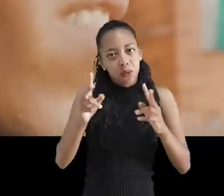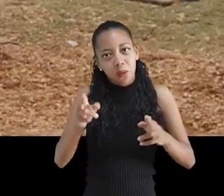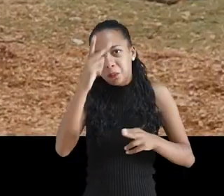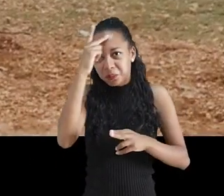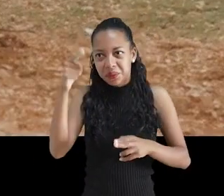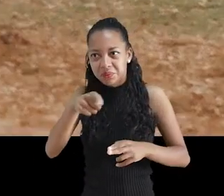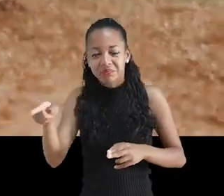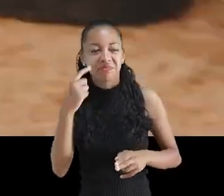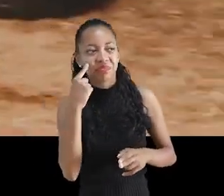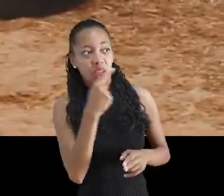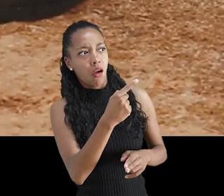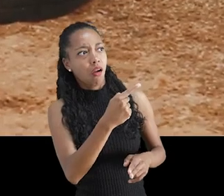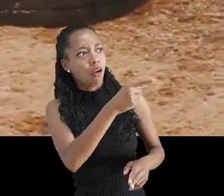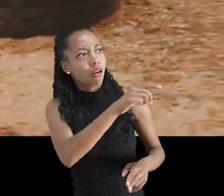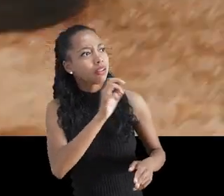né